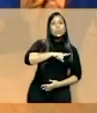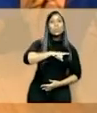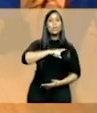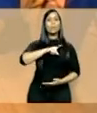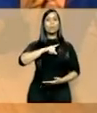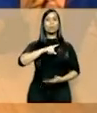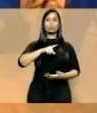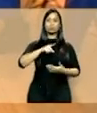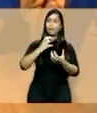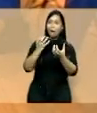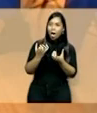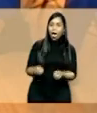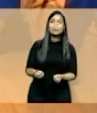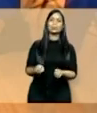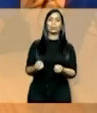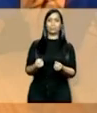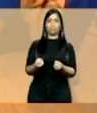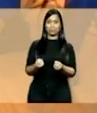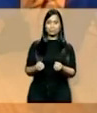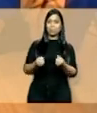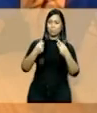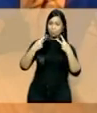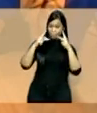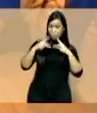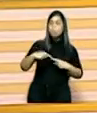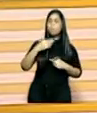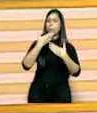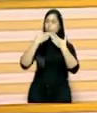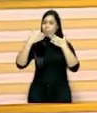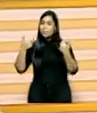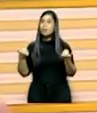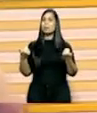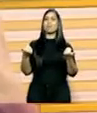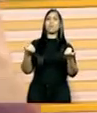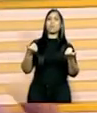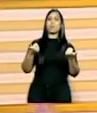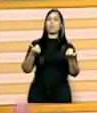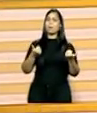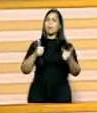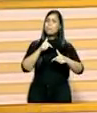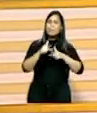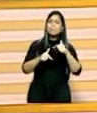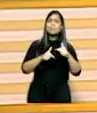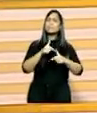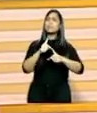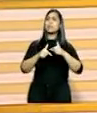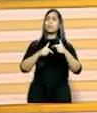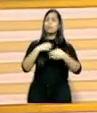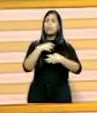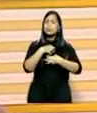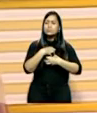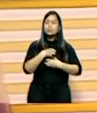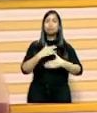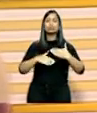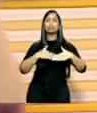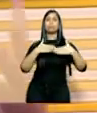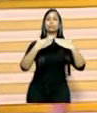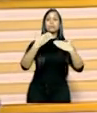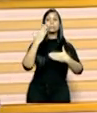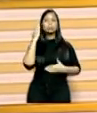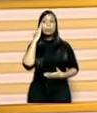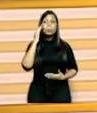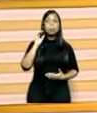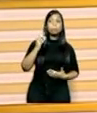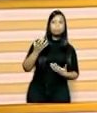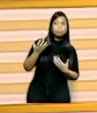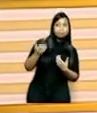nossa autointolerância, a nossa autotolerância, ser uma pessoa melhor, trabalhar melhor esse sentimento de saber